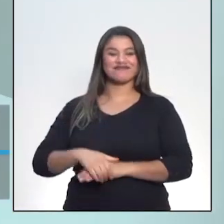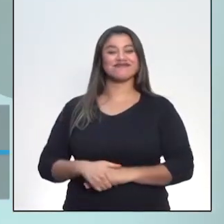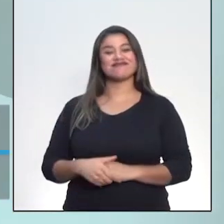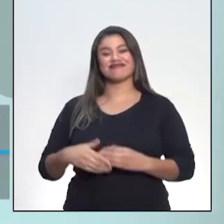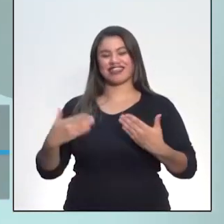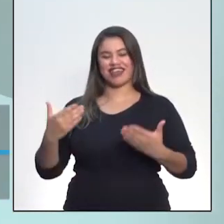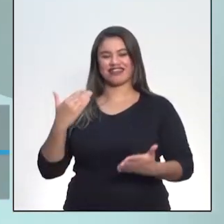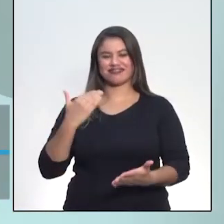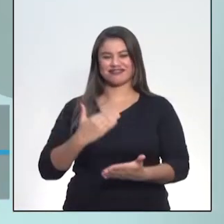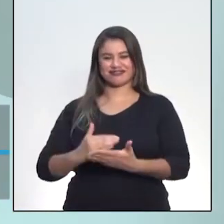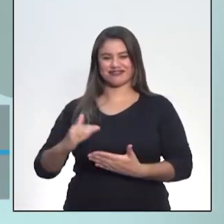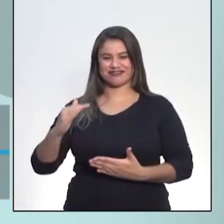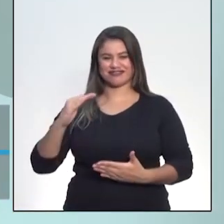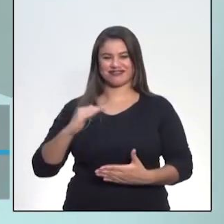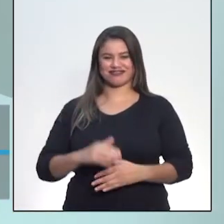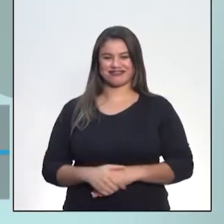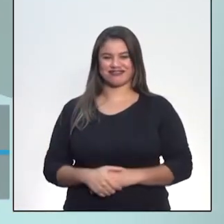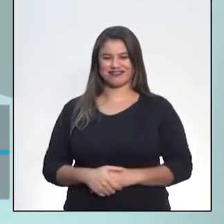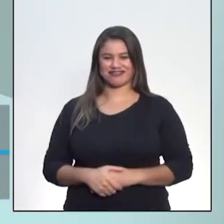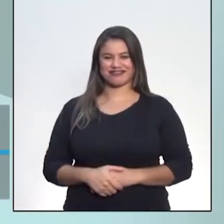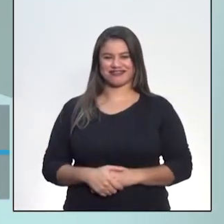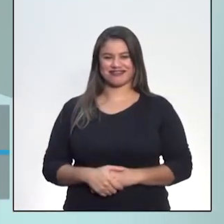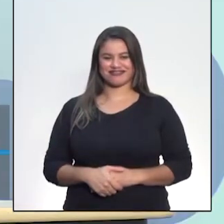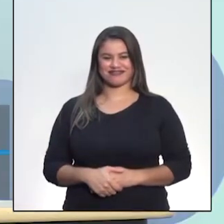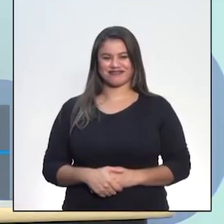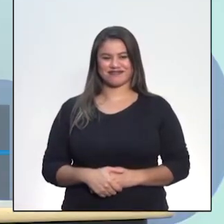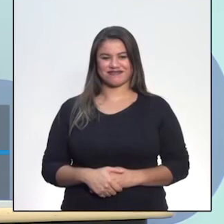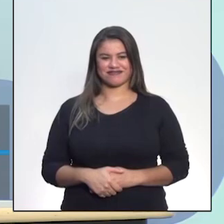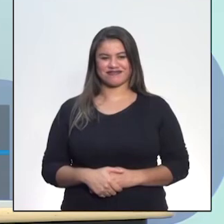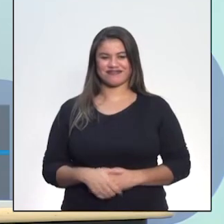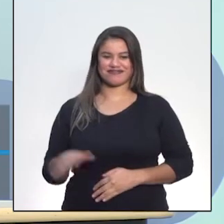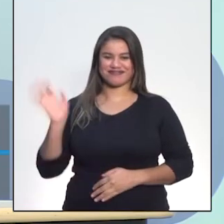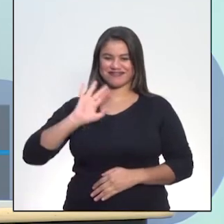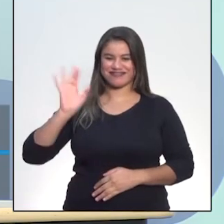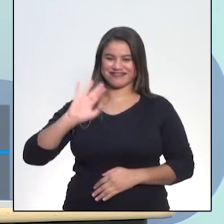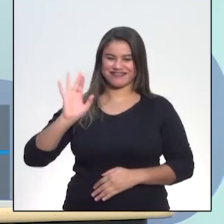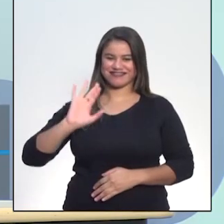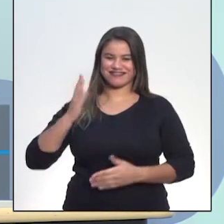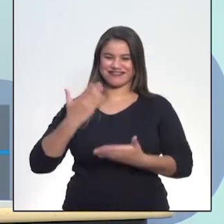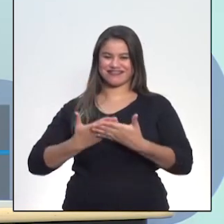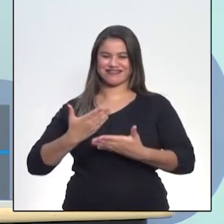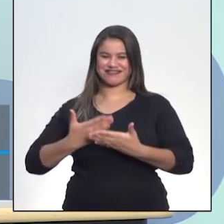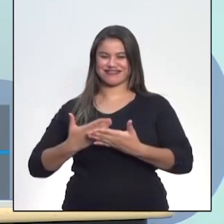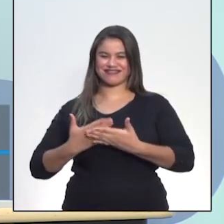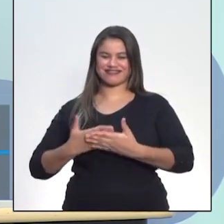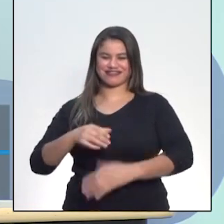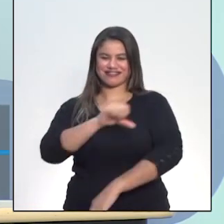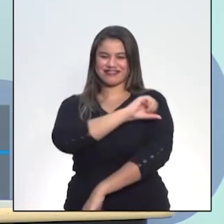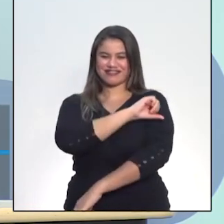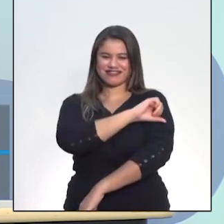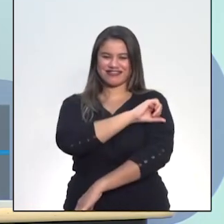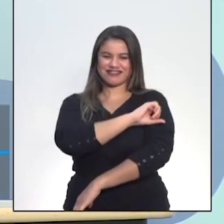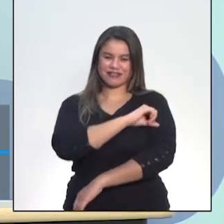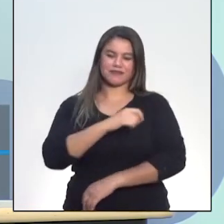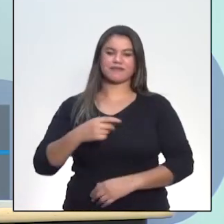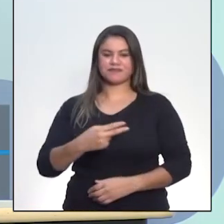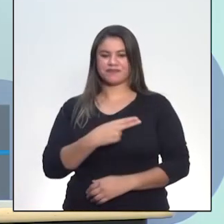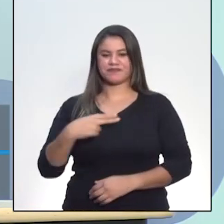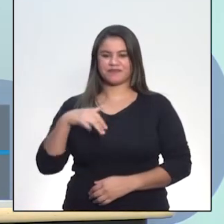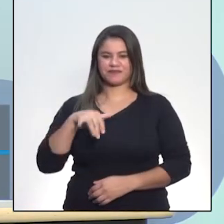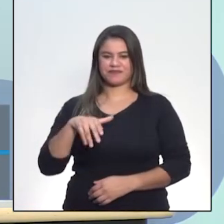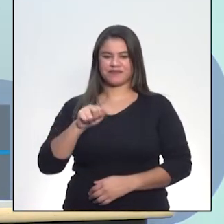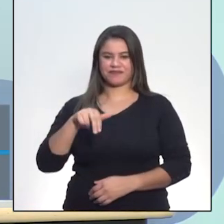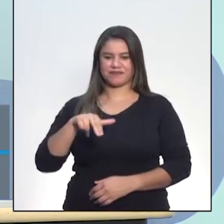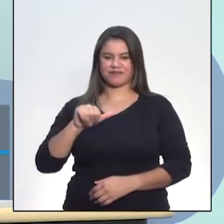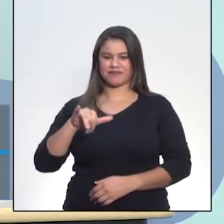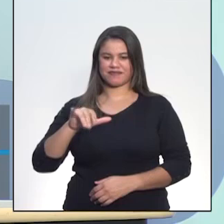o início dessa aula de hoje. Olá, estudantes do 9º ano do Ensino Fundamental. Eu sou a professora Janaína